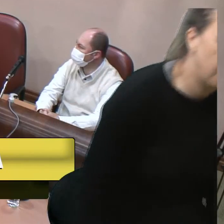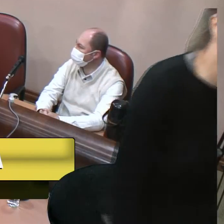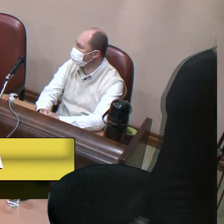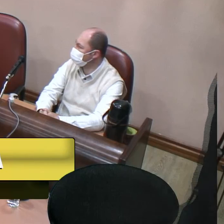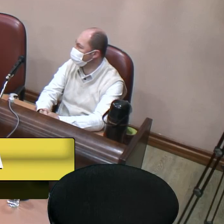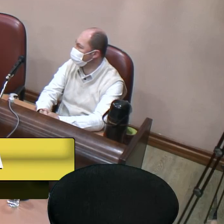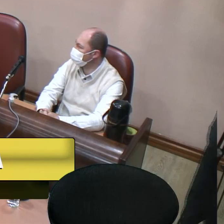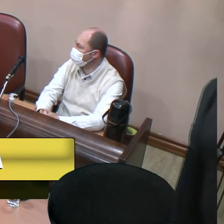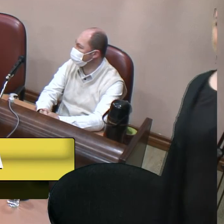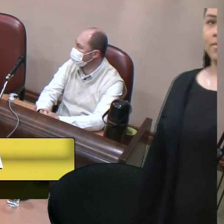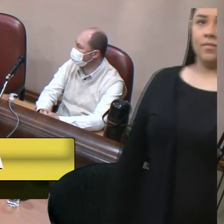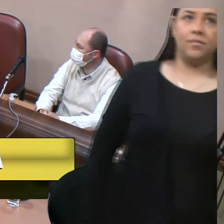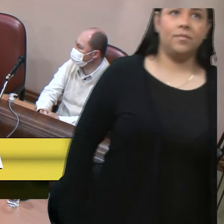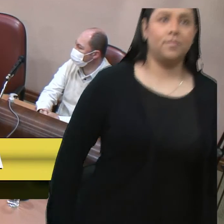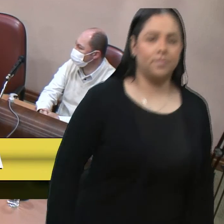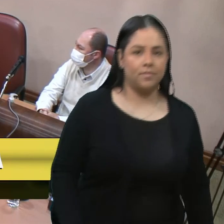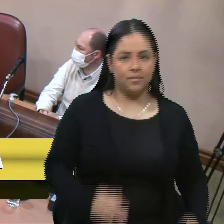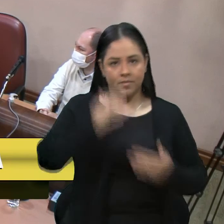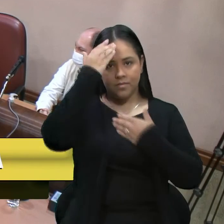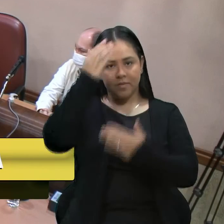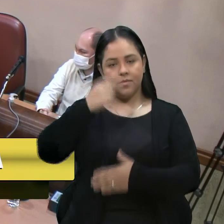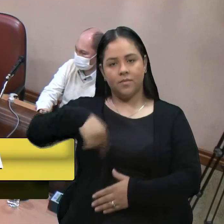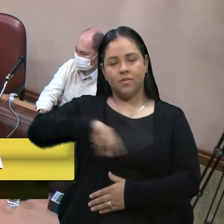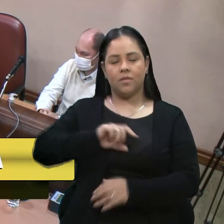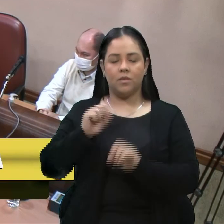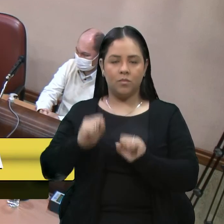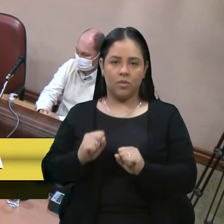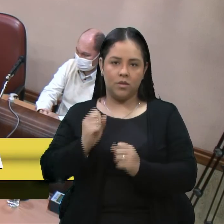Muito obrigado, ficamos à disposição.